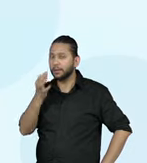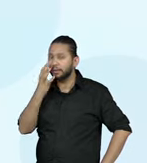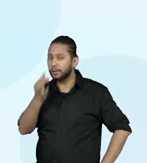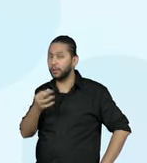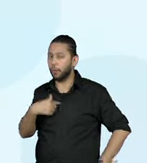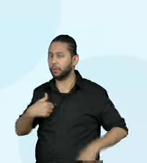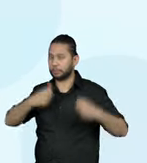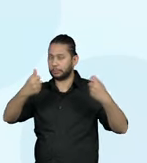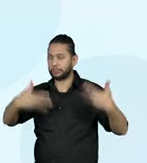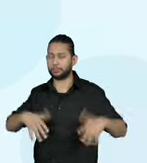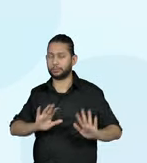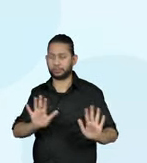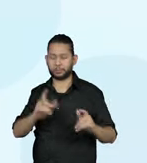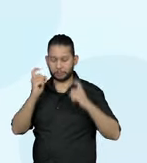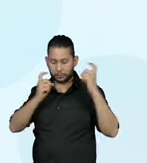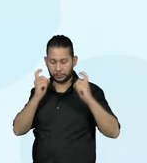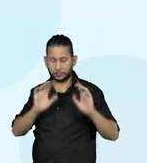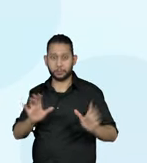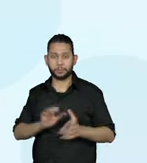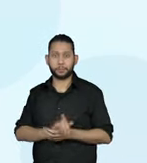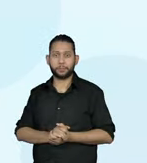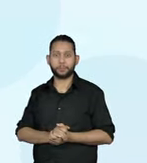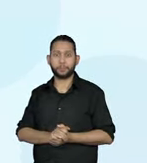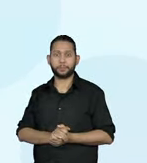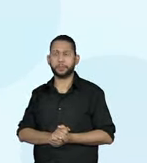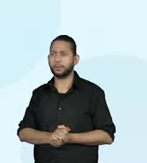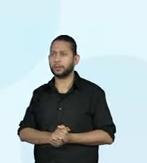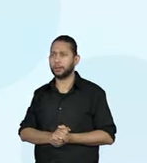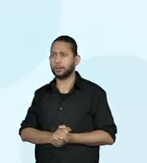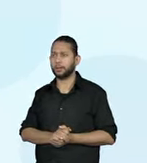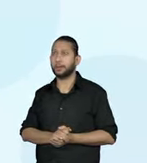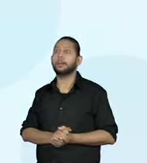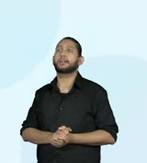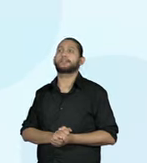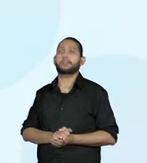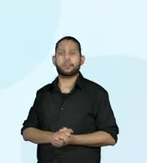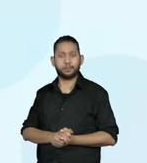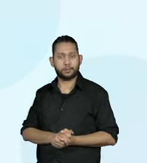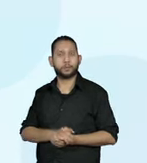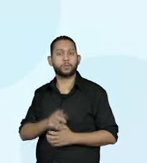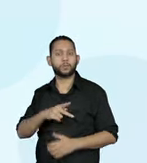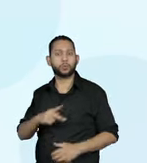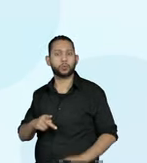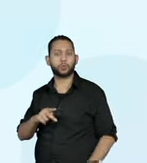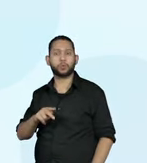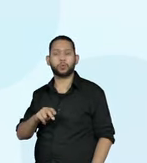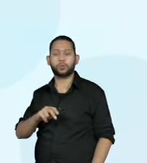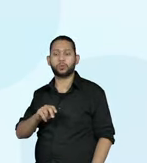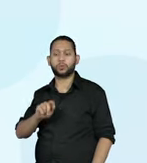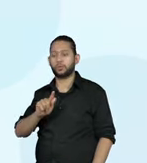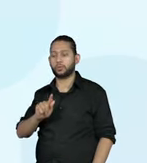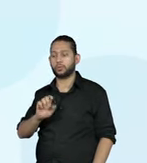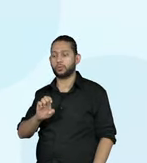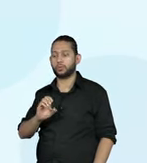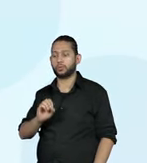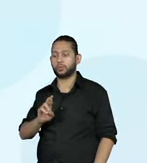vai explicar, tá? Ó, o professor Jorge trouxe a contribuição. Quem mais? Professora Maria